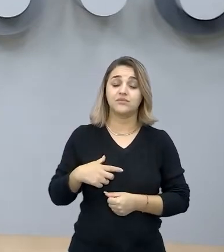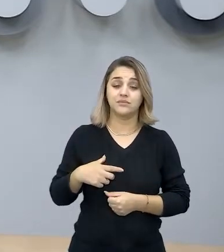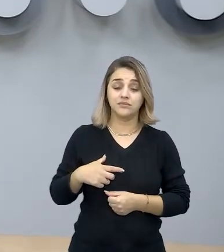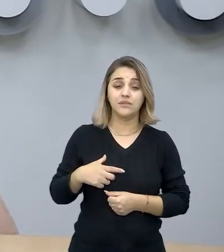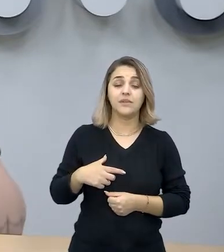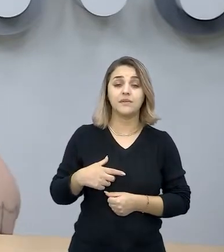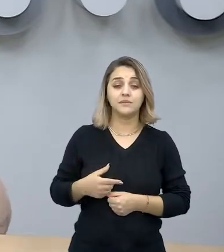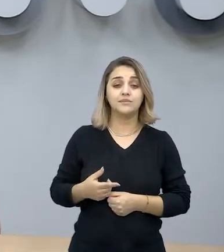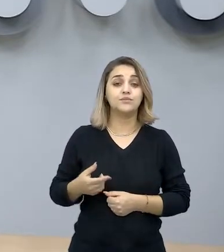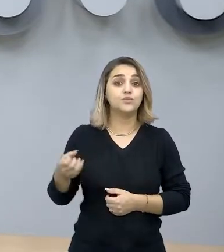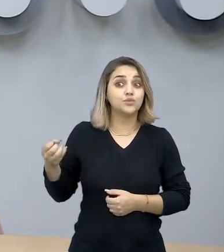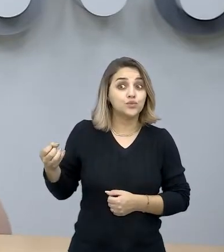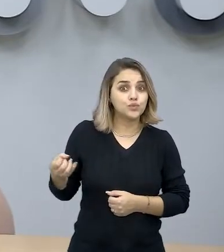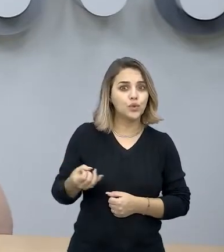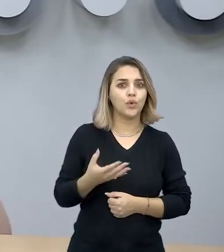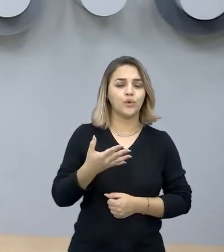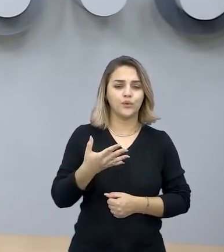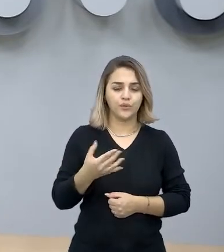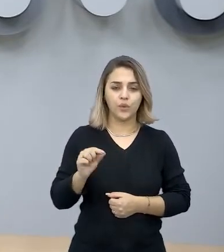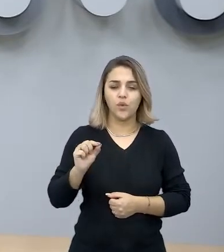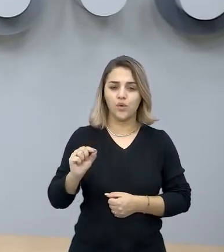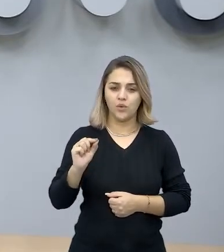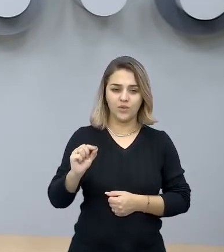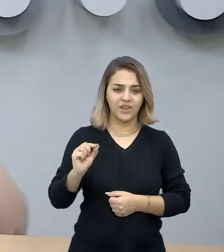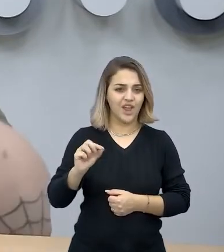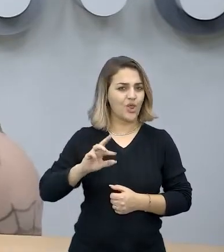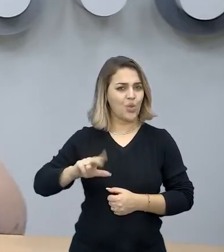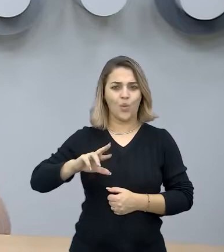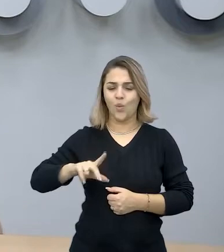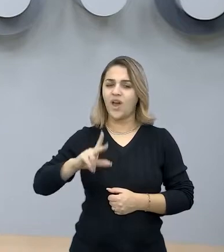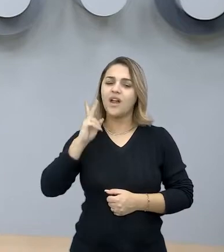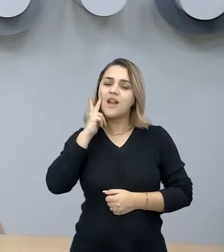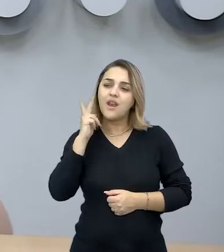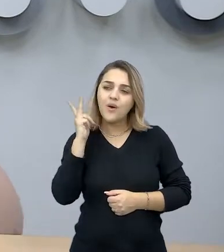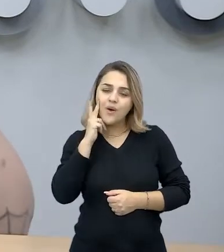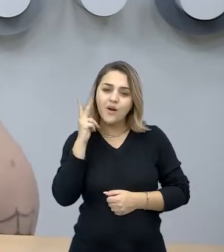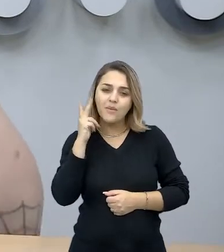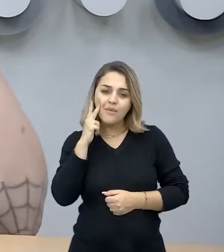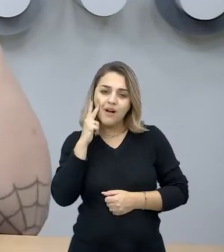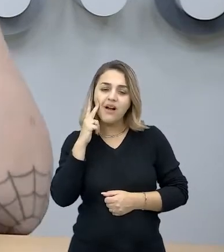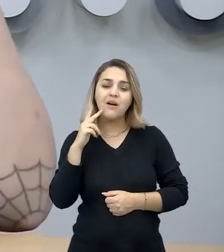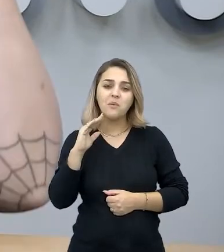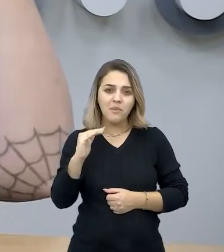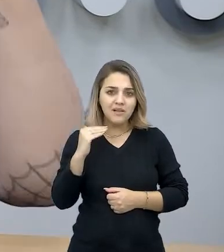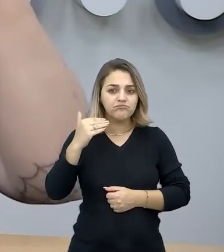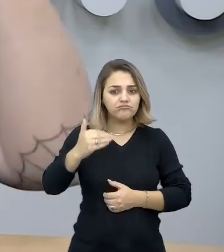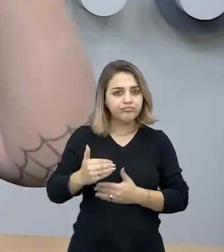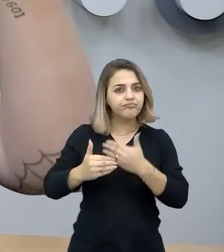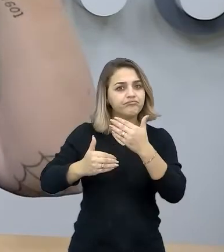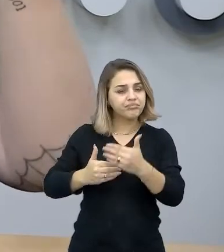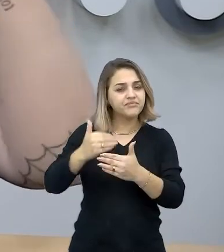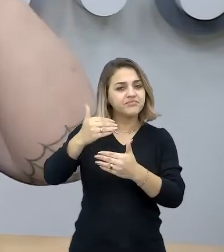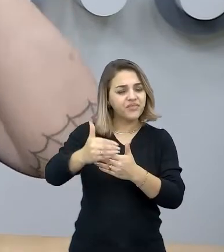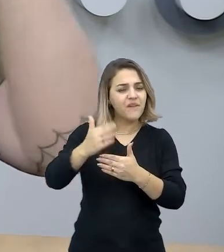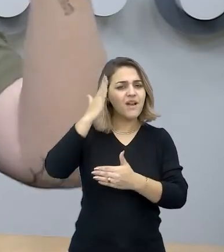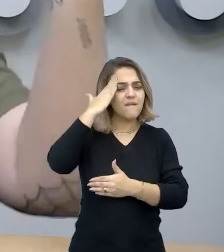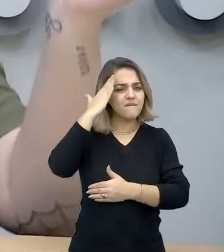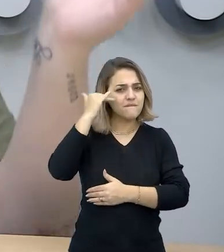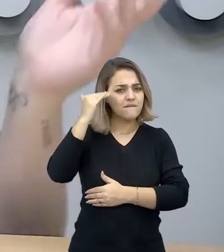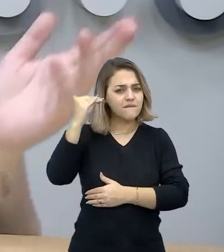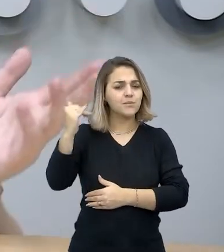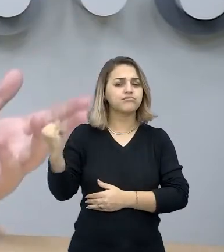da economia, ele é algo que não é trivial, mas que tende a ganhar cada vez mais espaço, importância